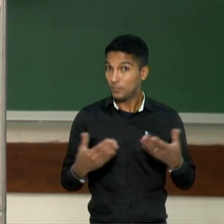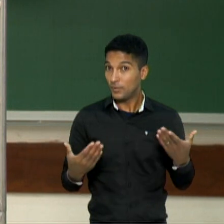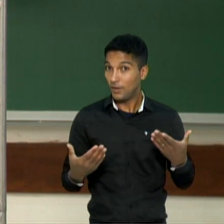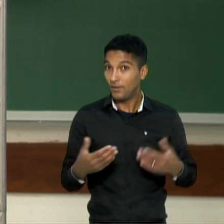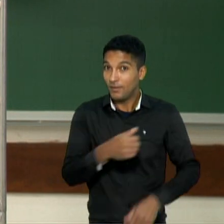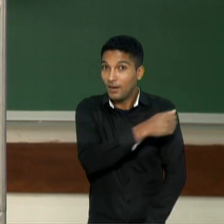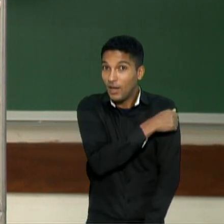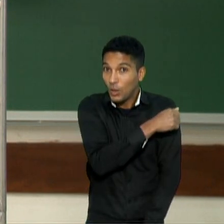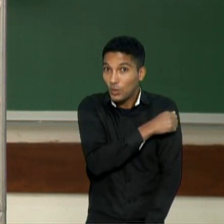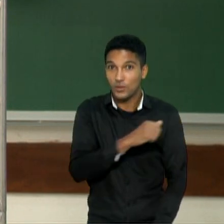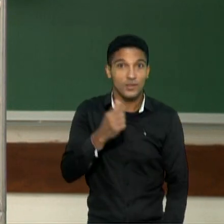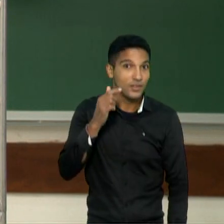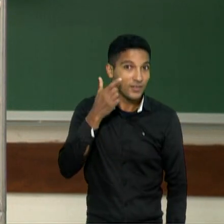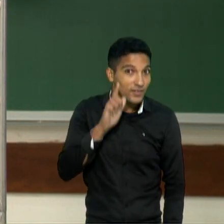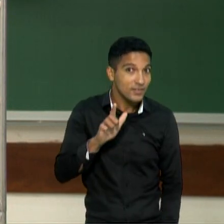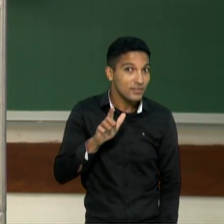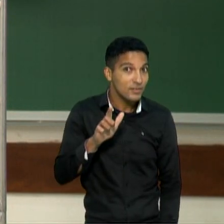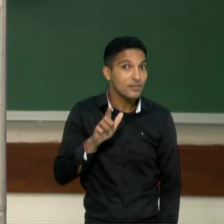E aí, galera, conseguiram